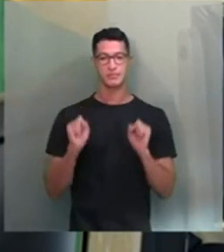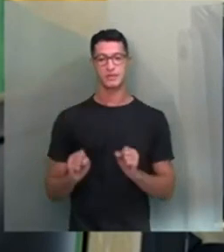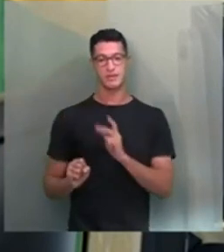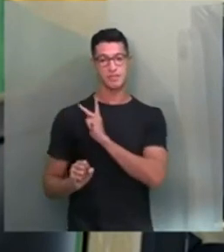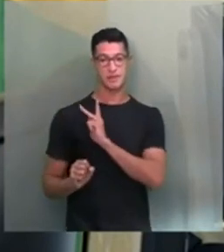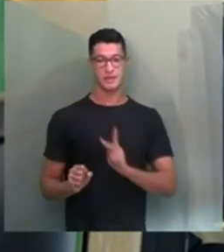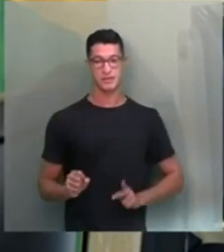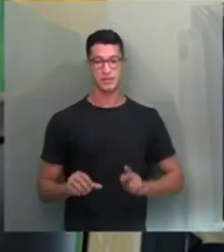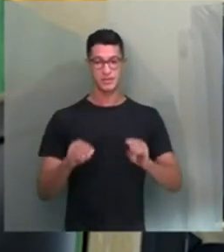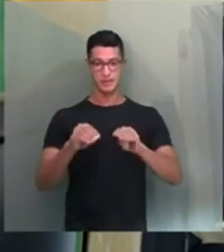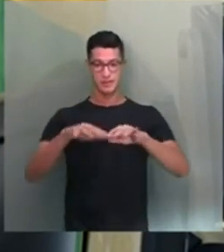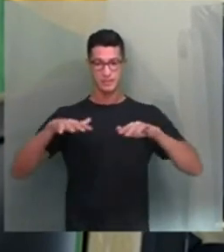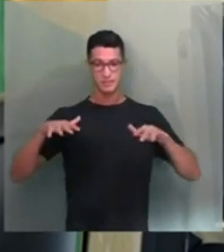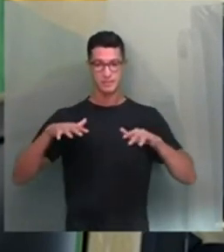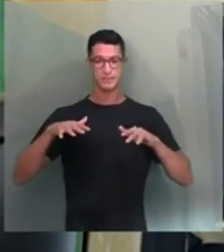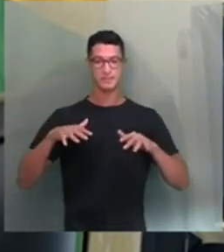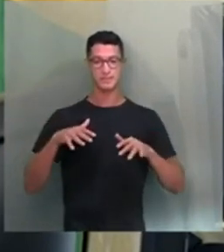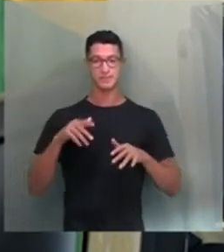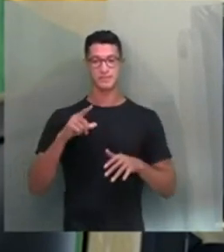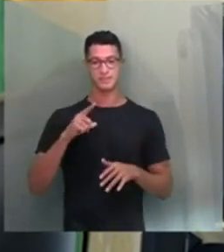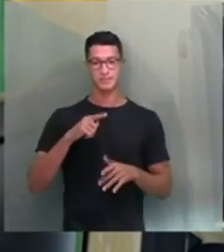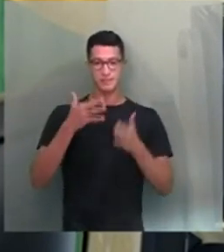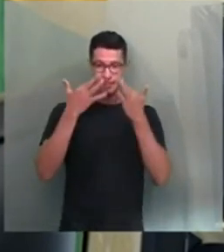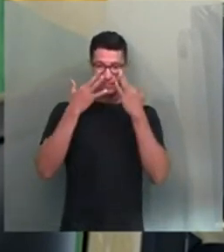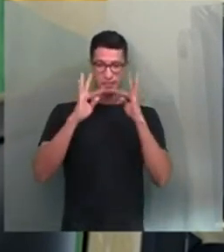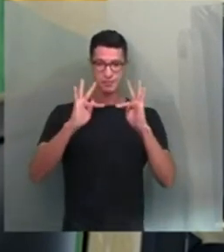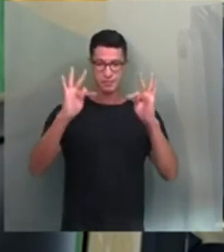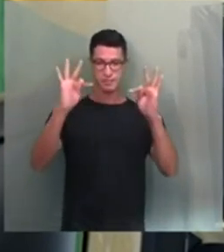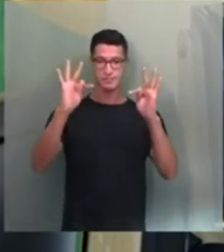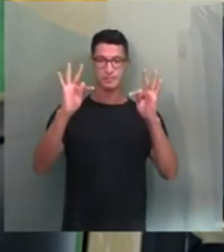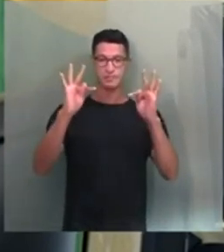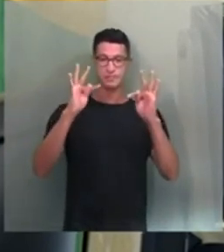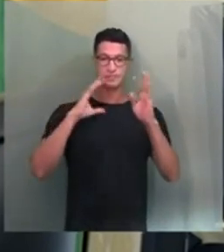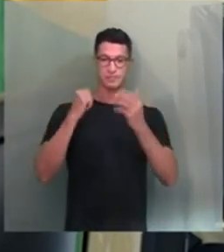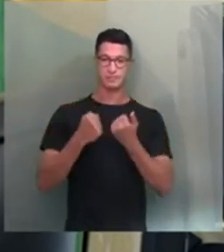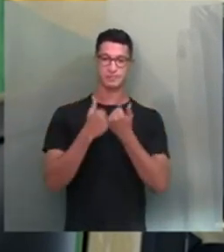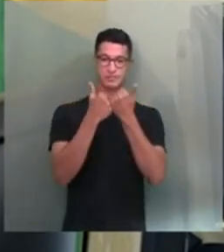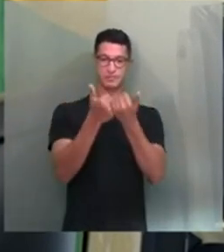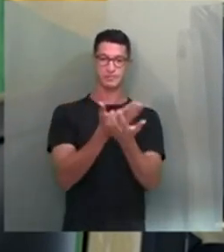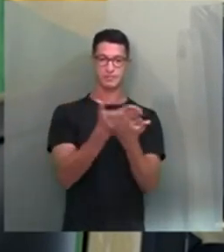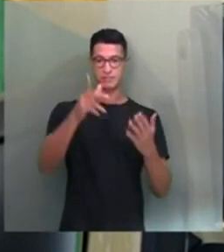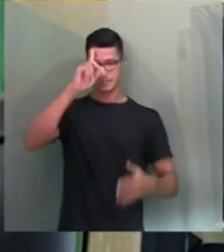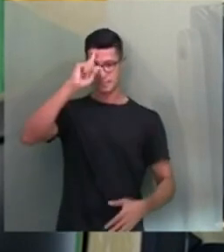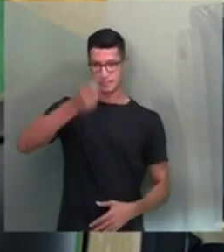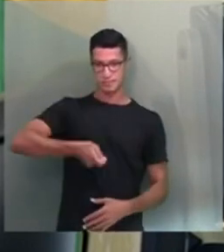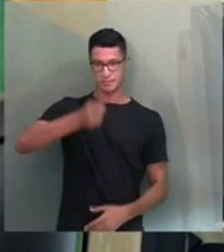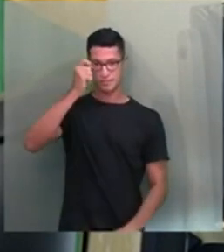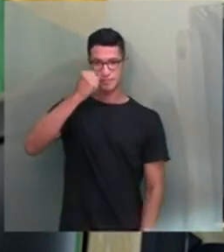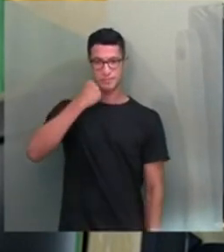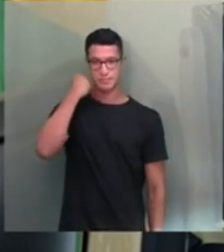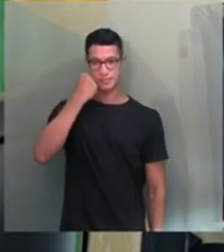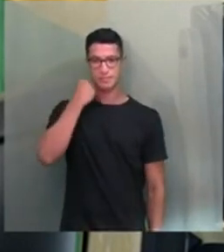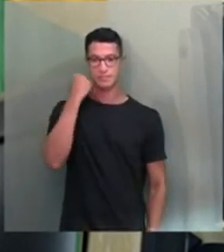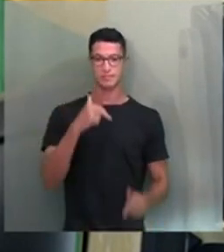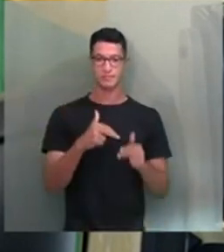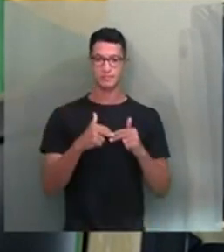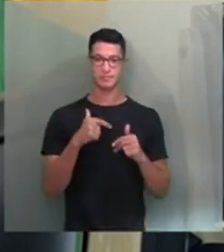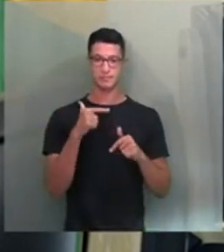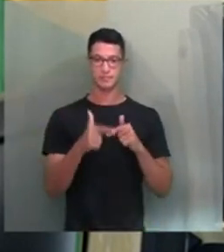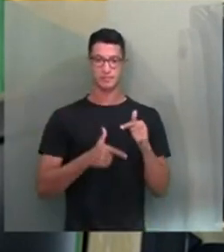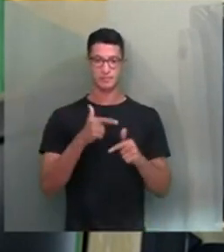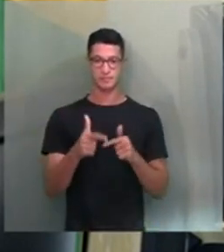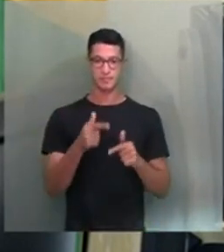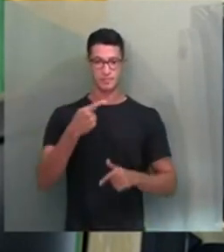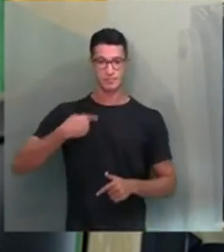sessão, no ser aqui testemunha e levar a vocês a homenagem de todos os senadores pelo trabalho prestado a